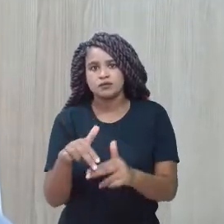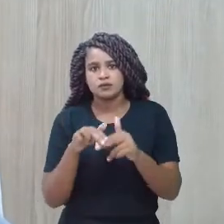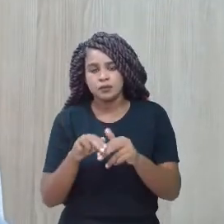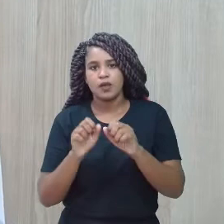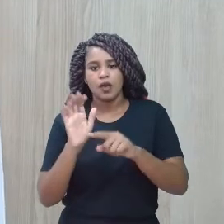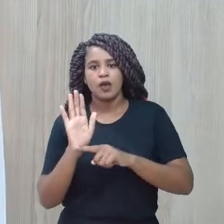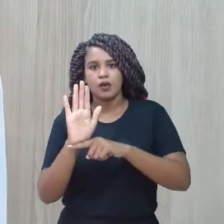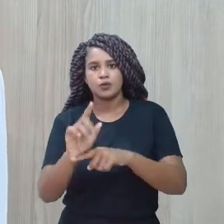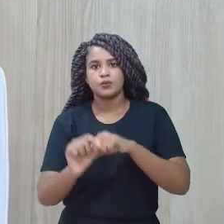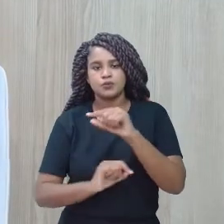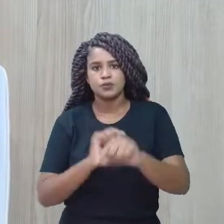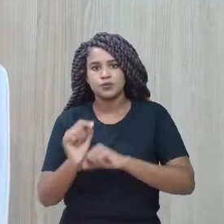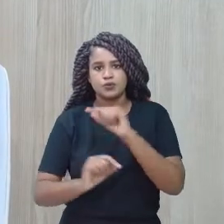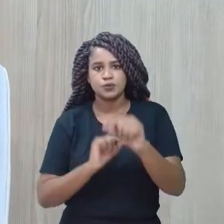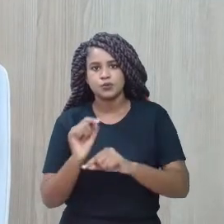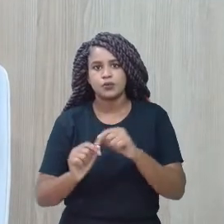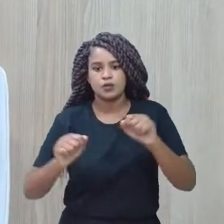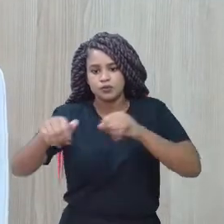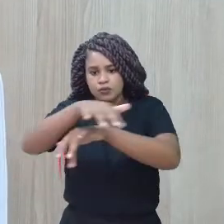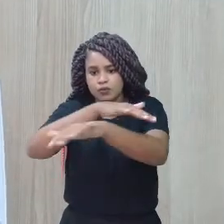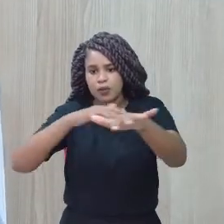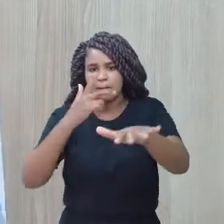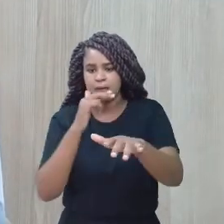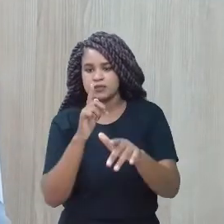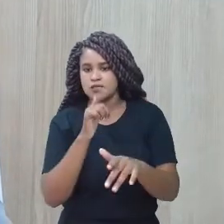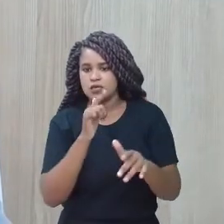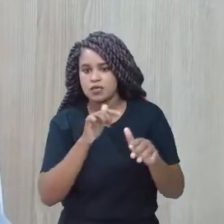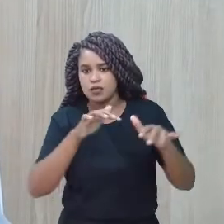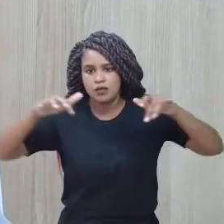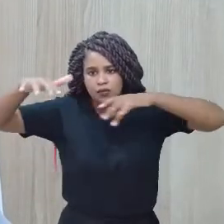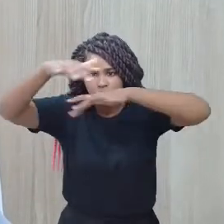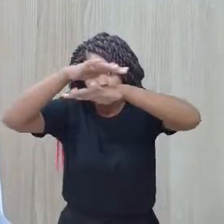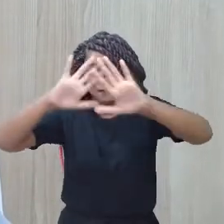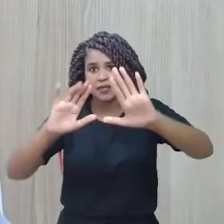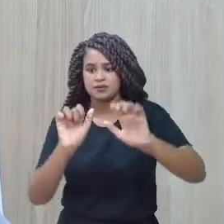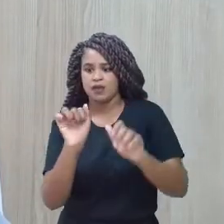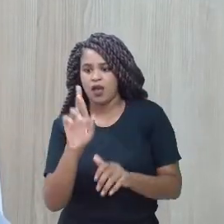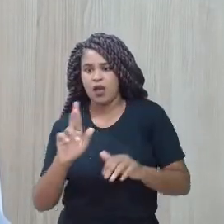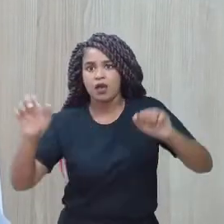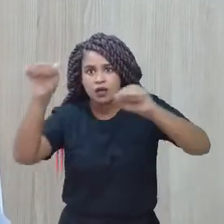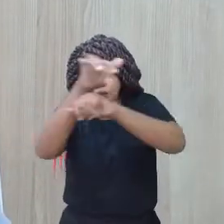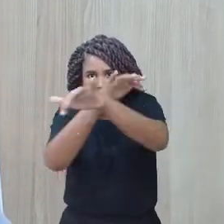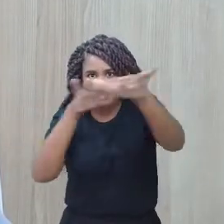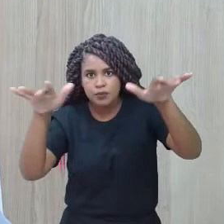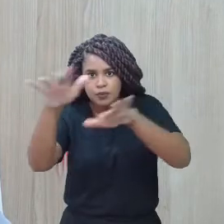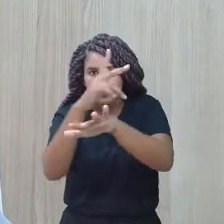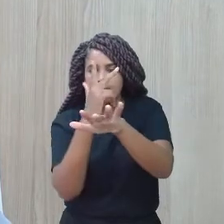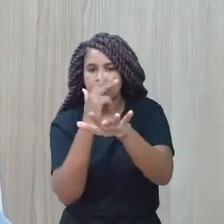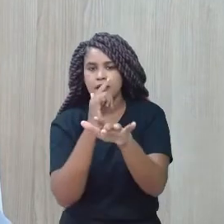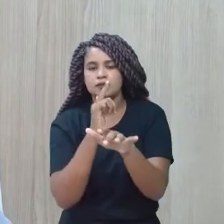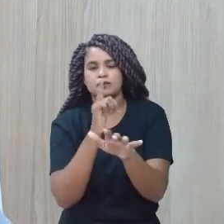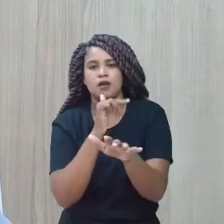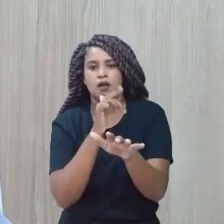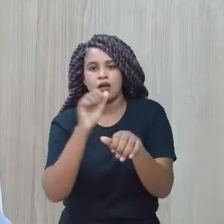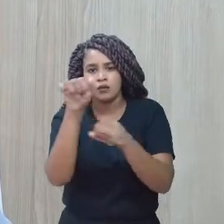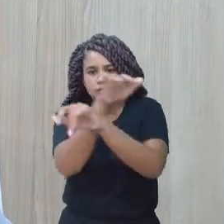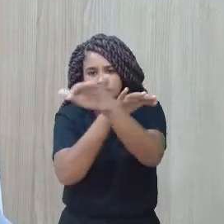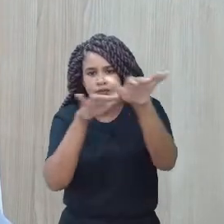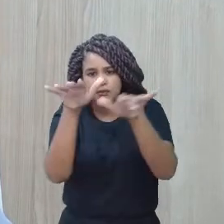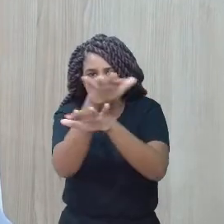rios voadores, que é bastante presente nessa área de floresta amazônica, que tem uma vazão comparada até com a